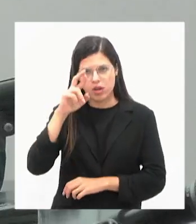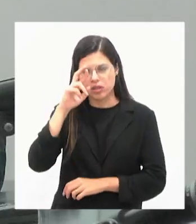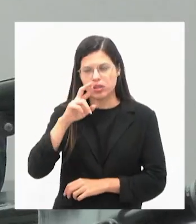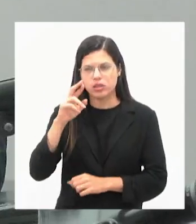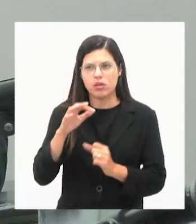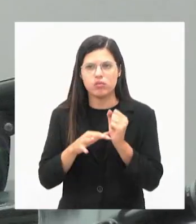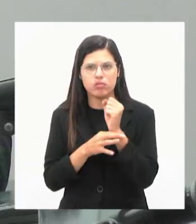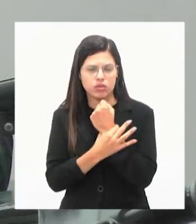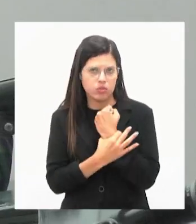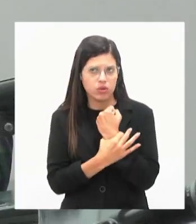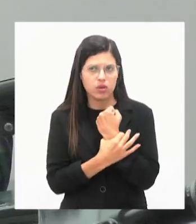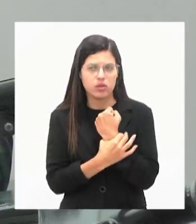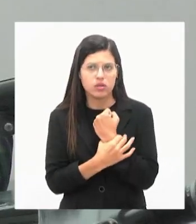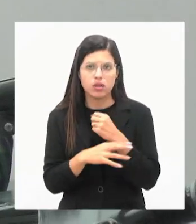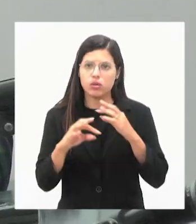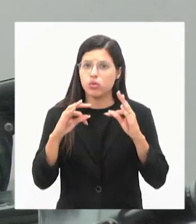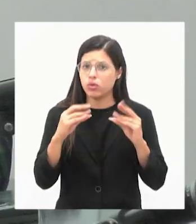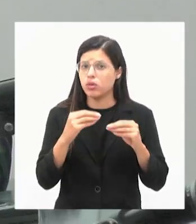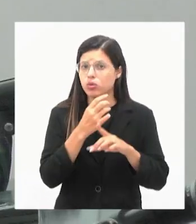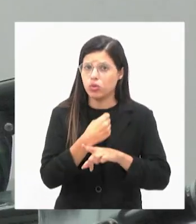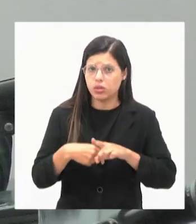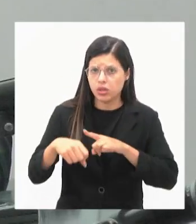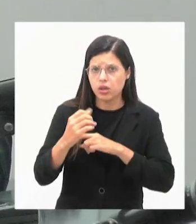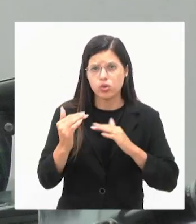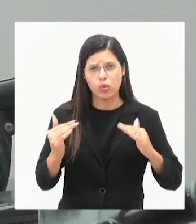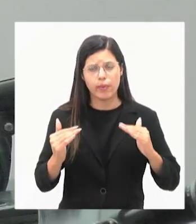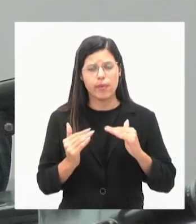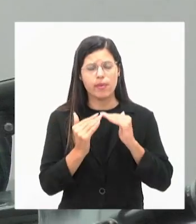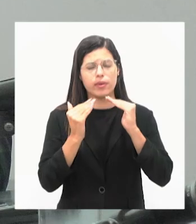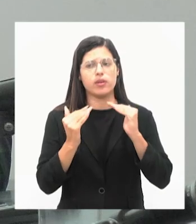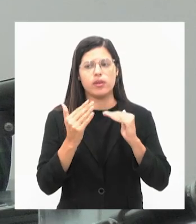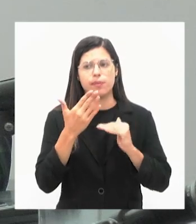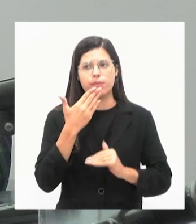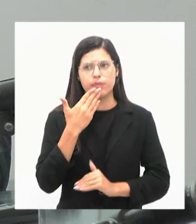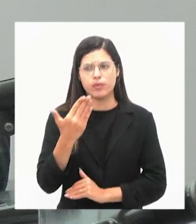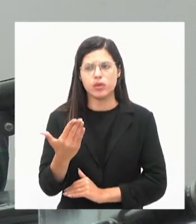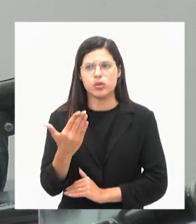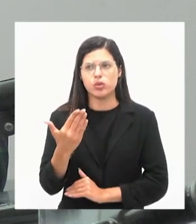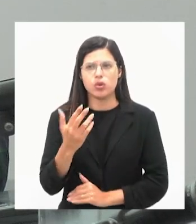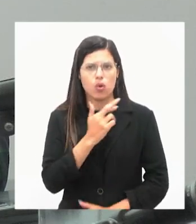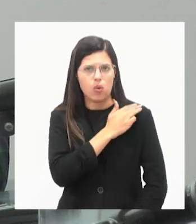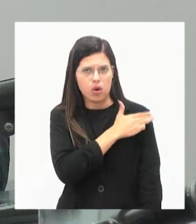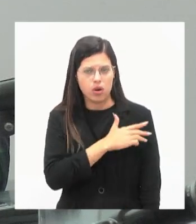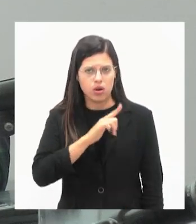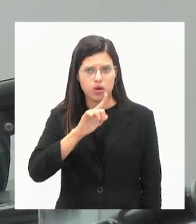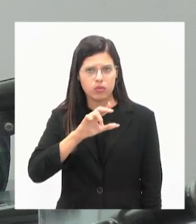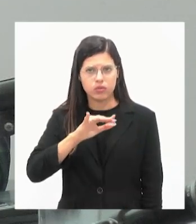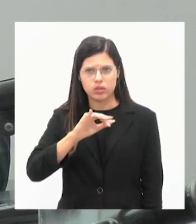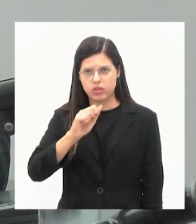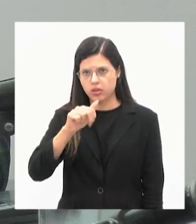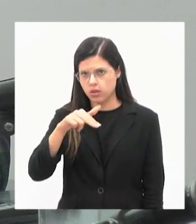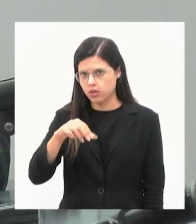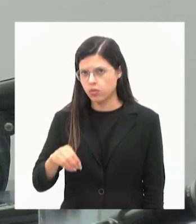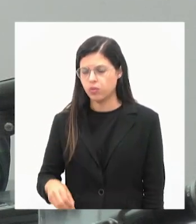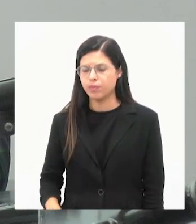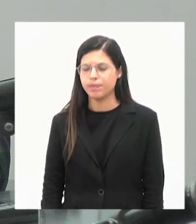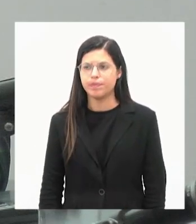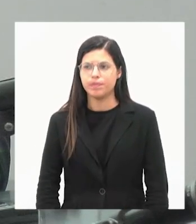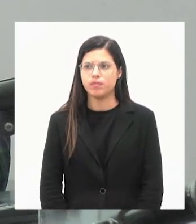todo mundo que está acompanhando a gente é favorável. Então, pedir aí ao coronel Luciano